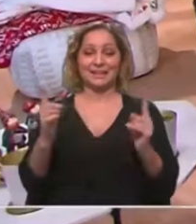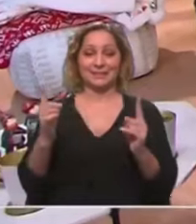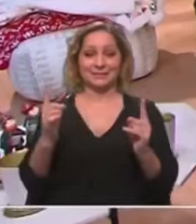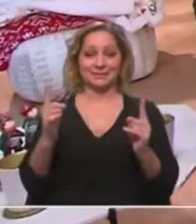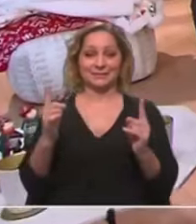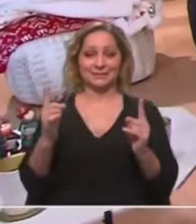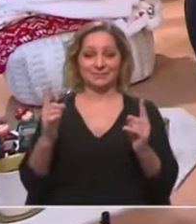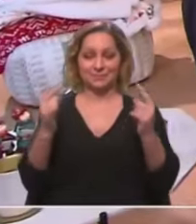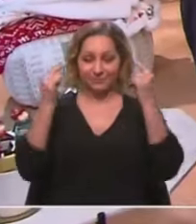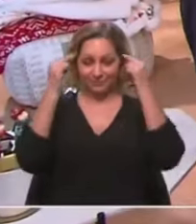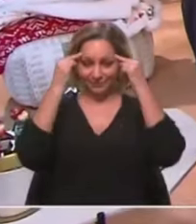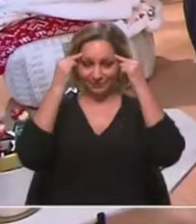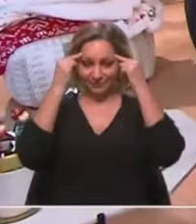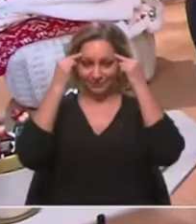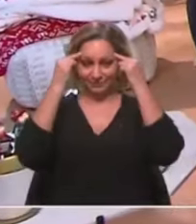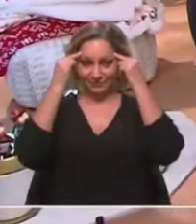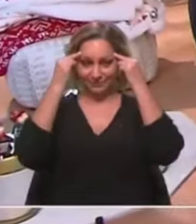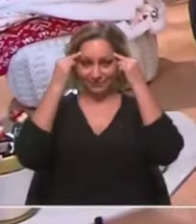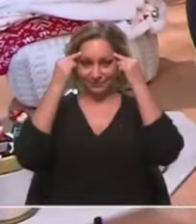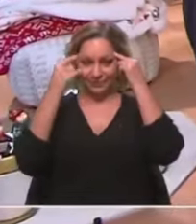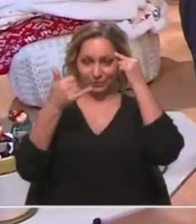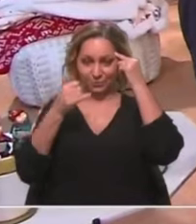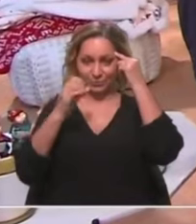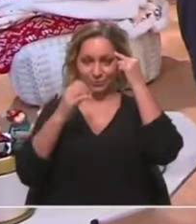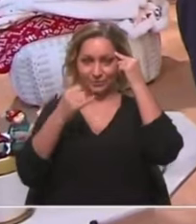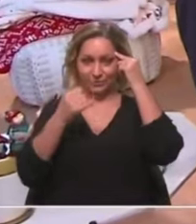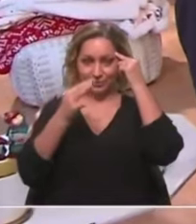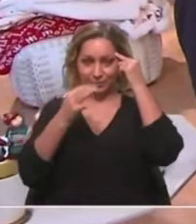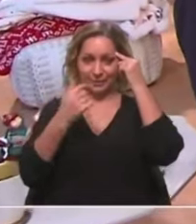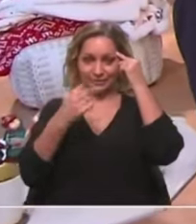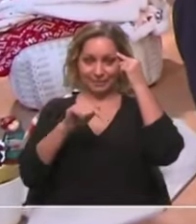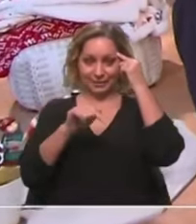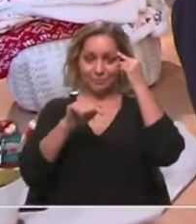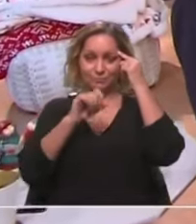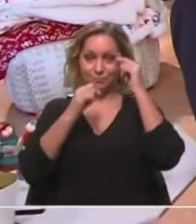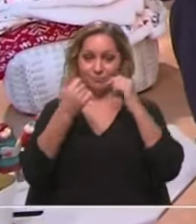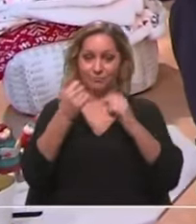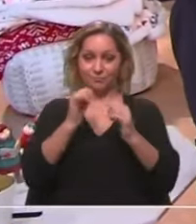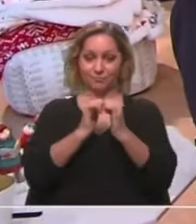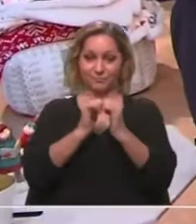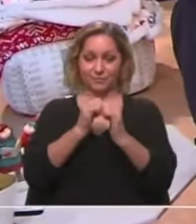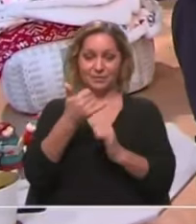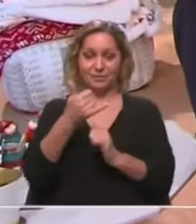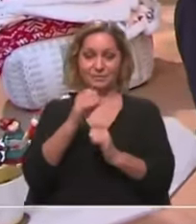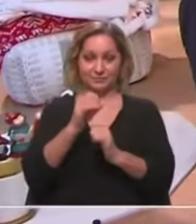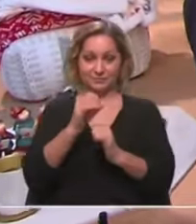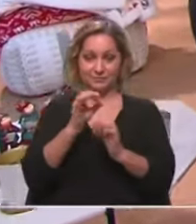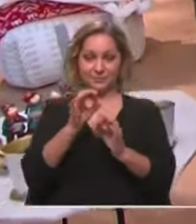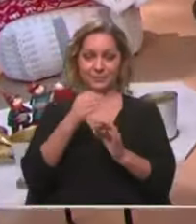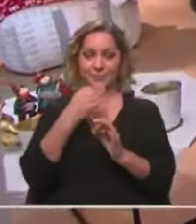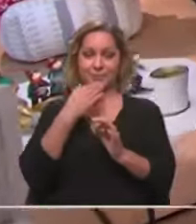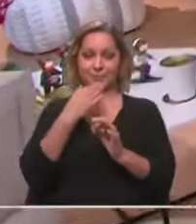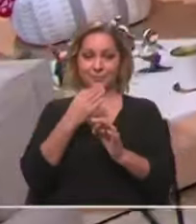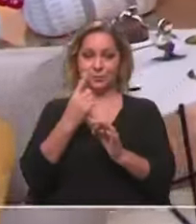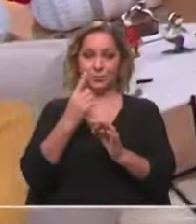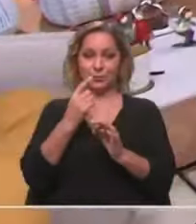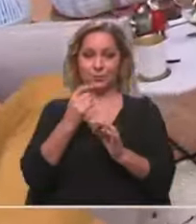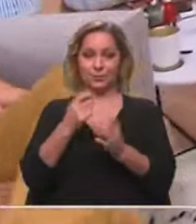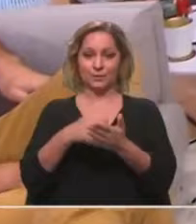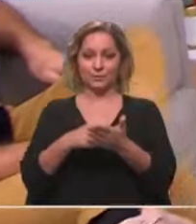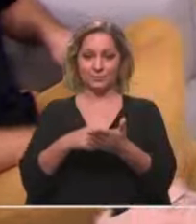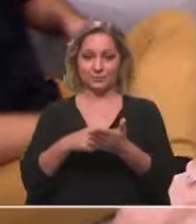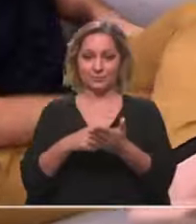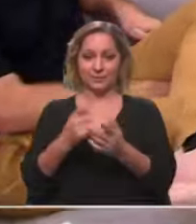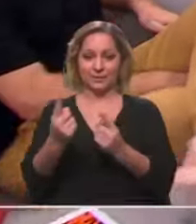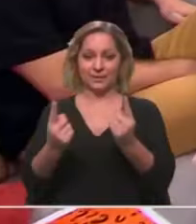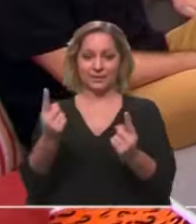numa resolução para 2024. Temos 20 resoluções diferentes. Eu pedi à produção que me desse um marcador e um cartãozinho para cada um de